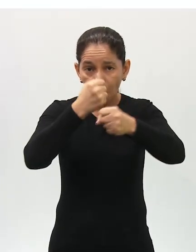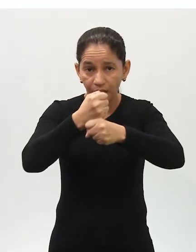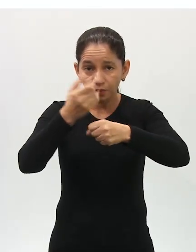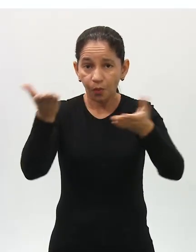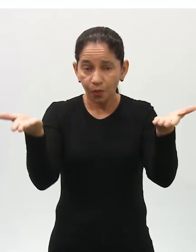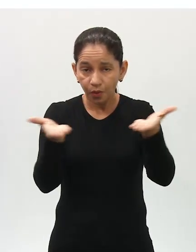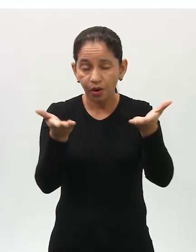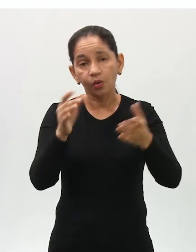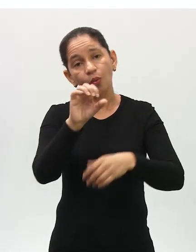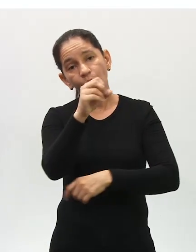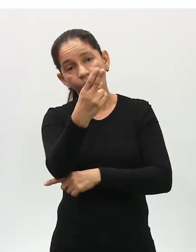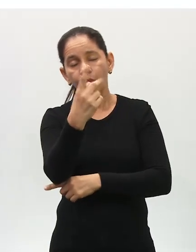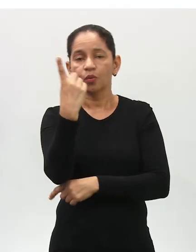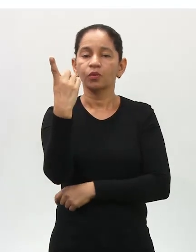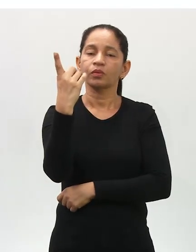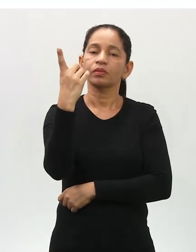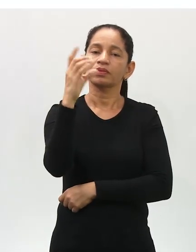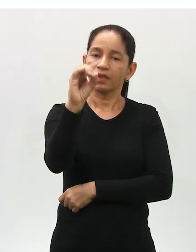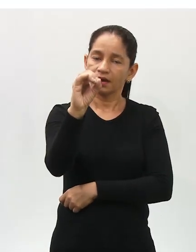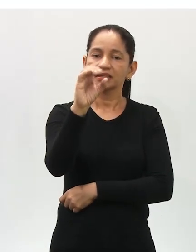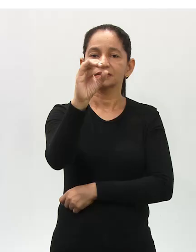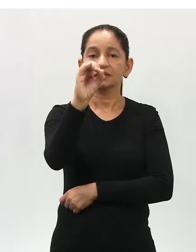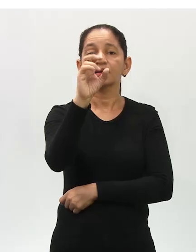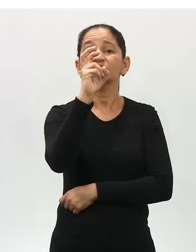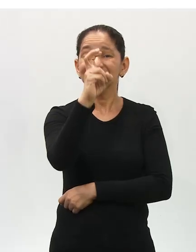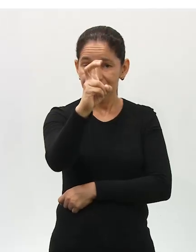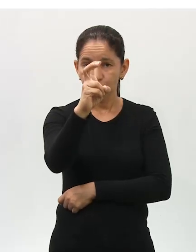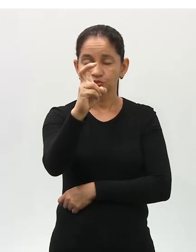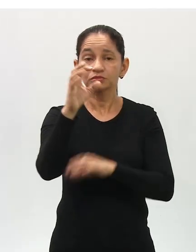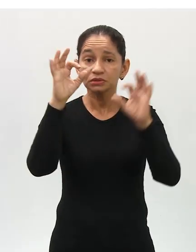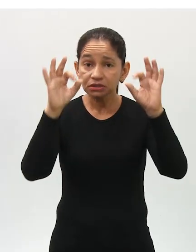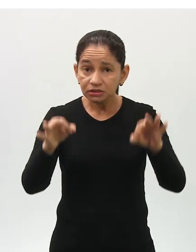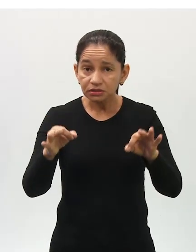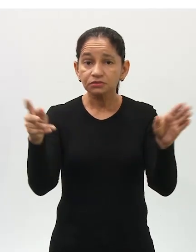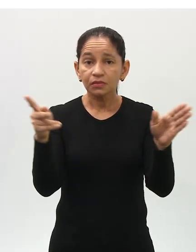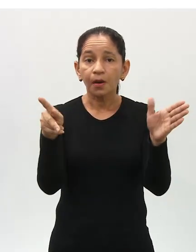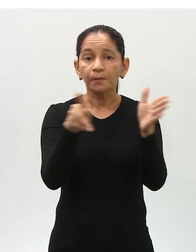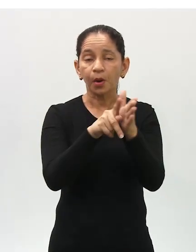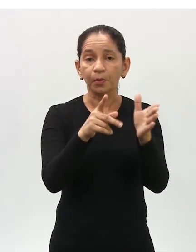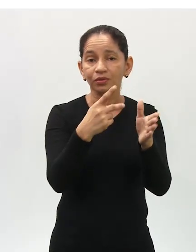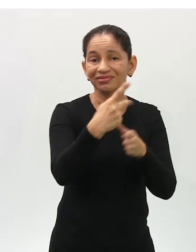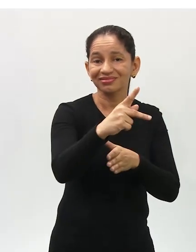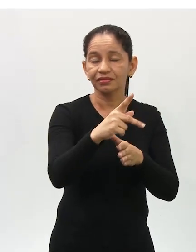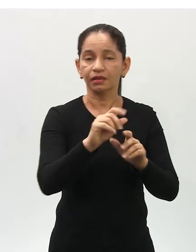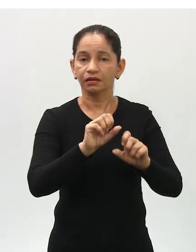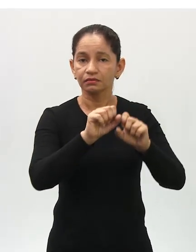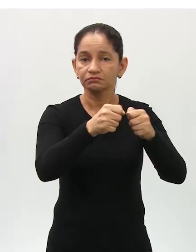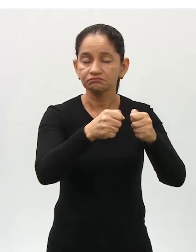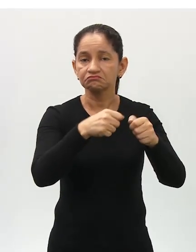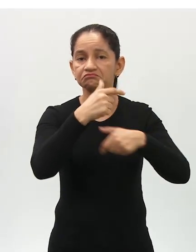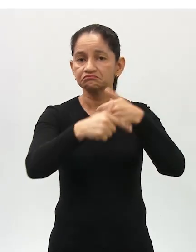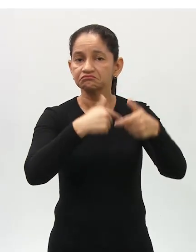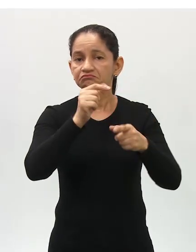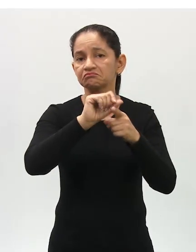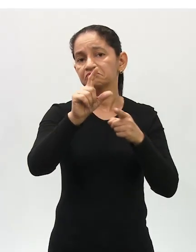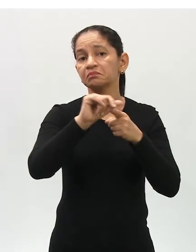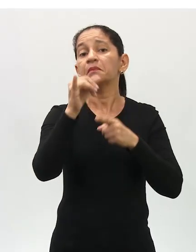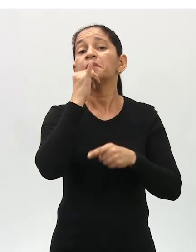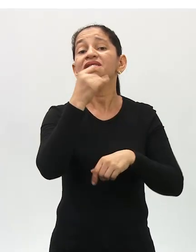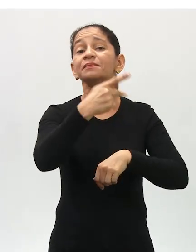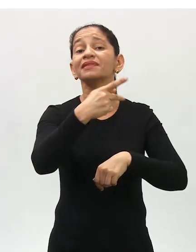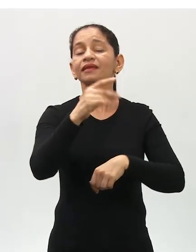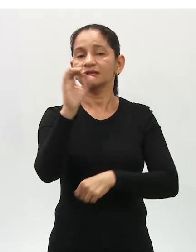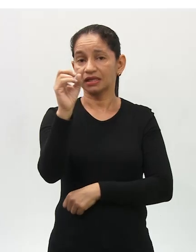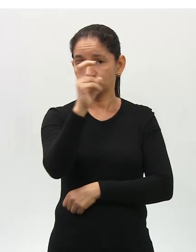tá? Ou 10.050, que no caso do nosso exemplo é aquele que o próprio órgão está arrecadando com esforço próprio por meio do